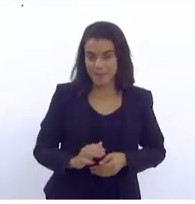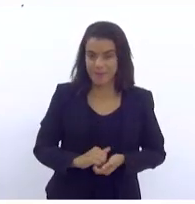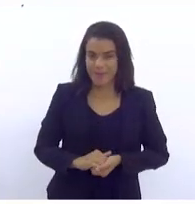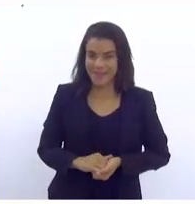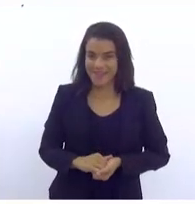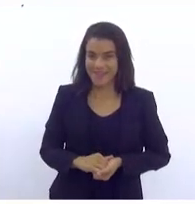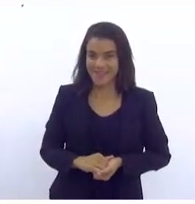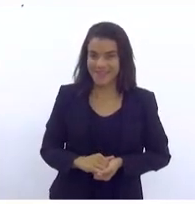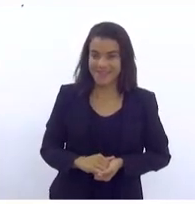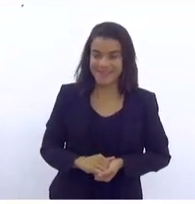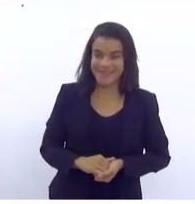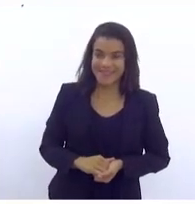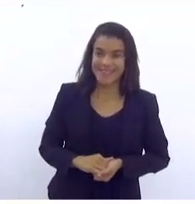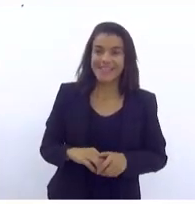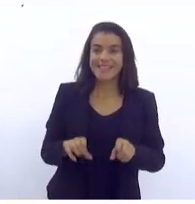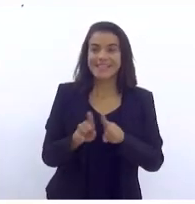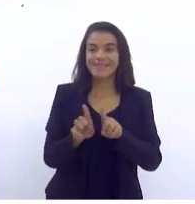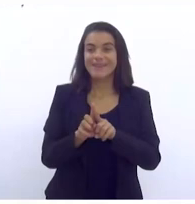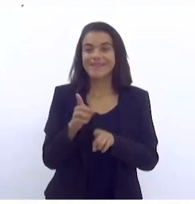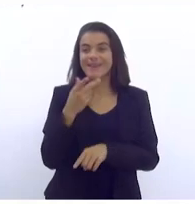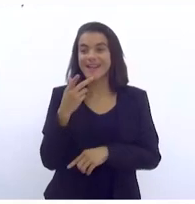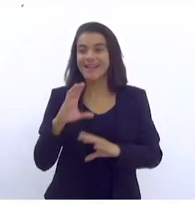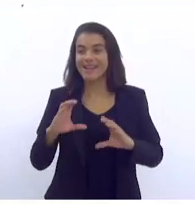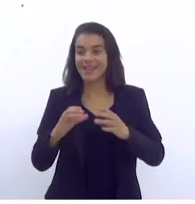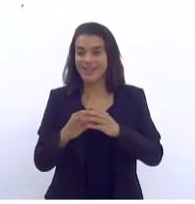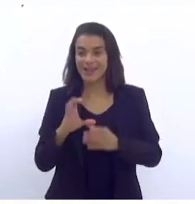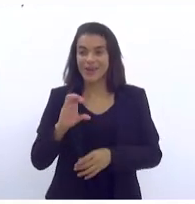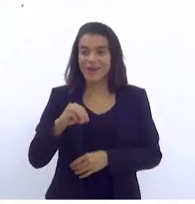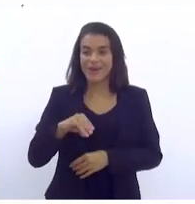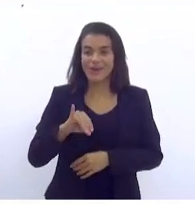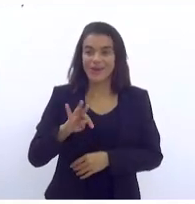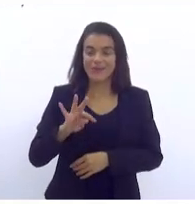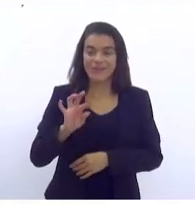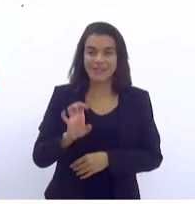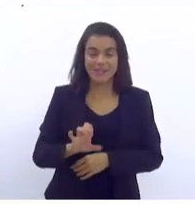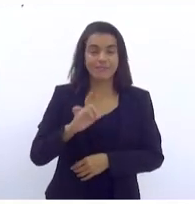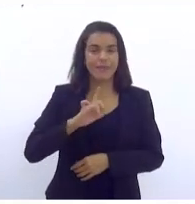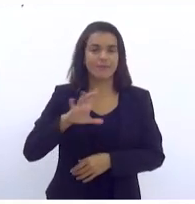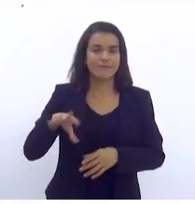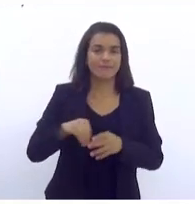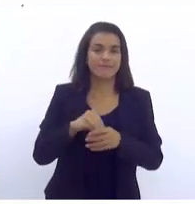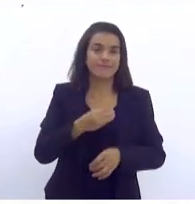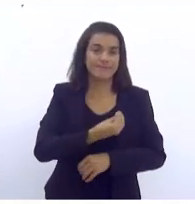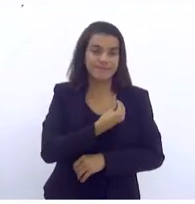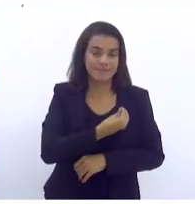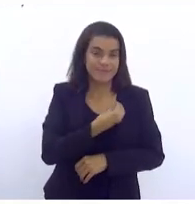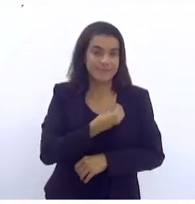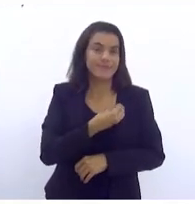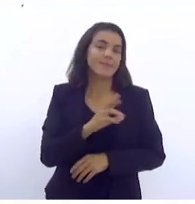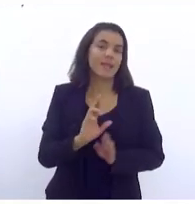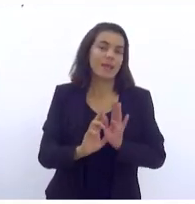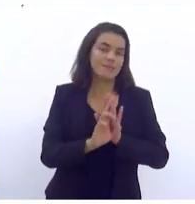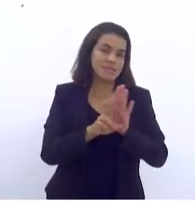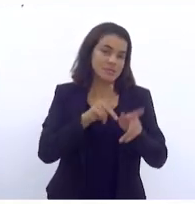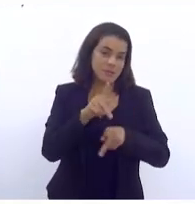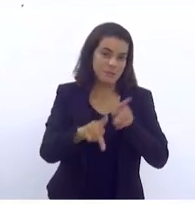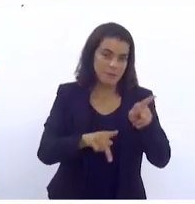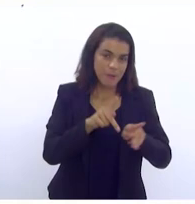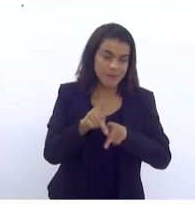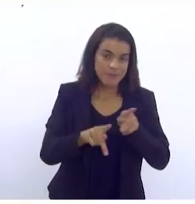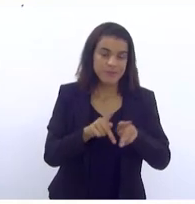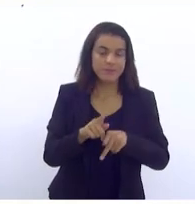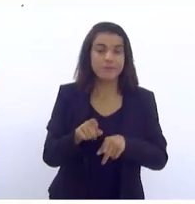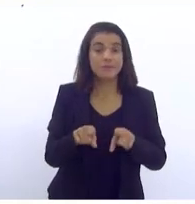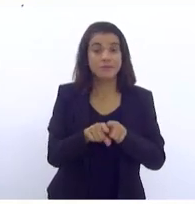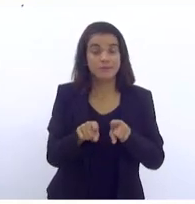eh e por fim falar que esse comitê ele tem uma uma parte parp ação da sociedade civil e eh